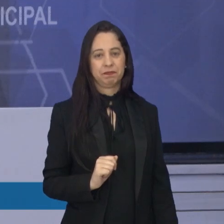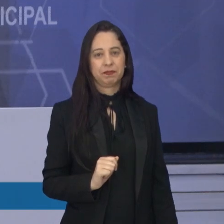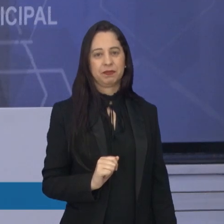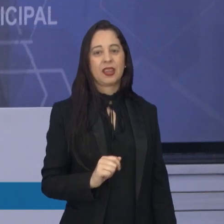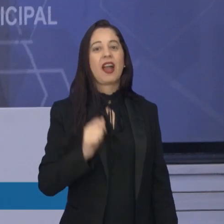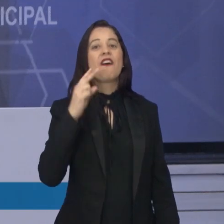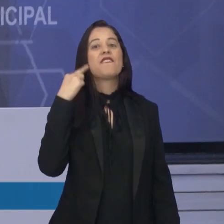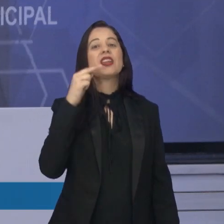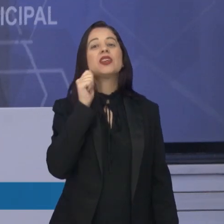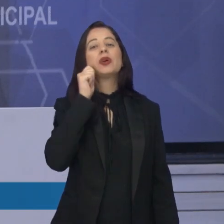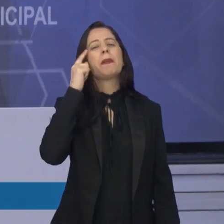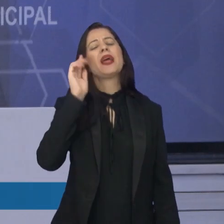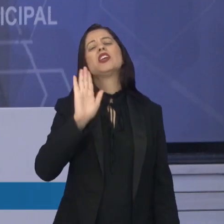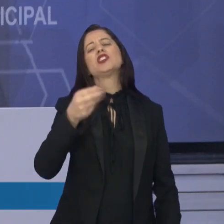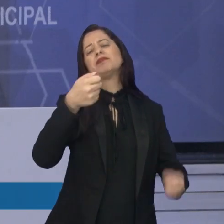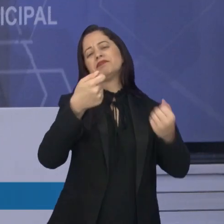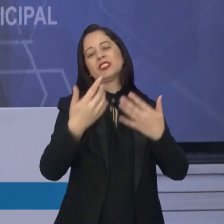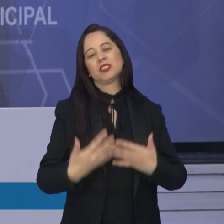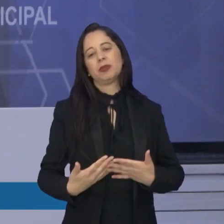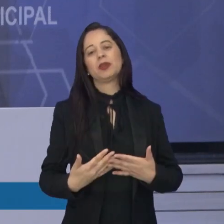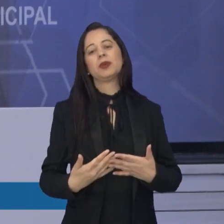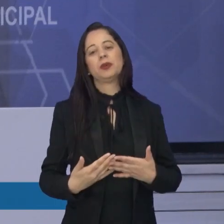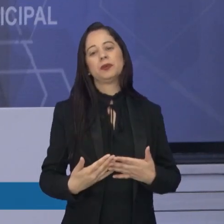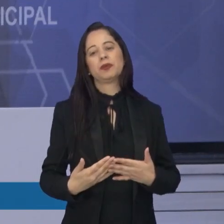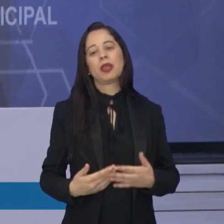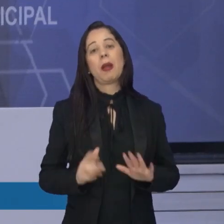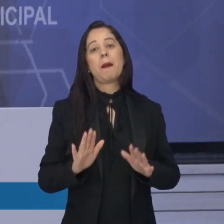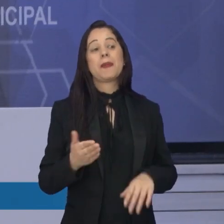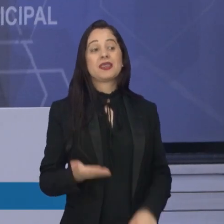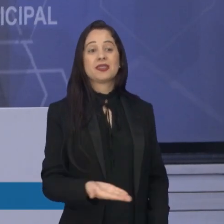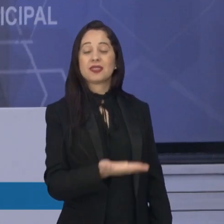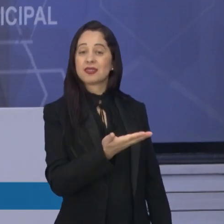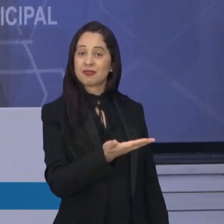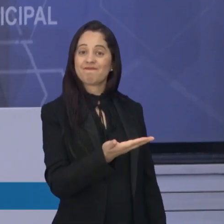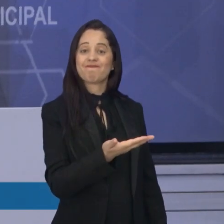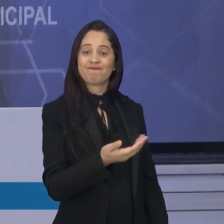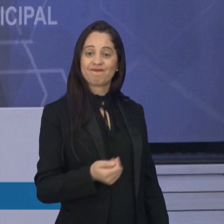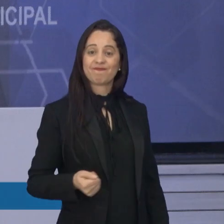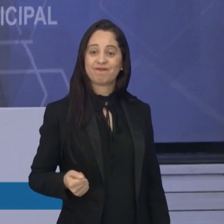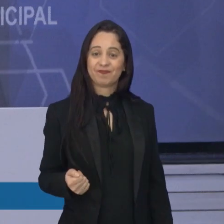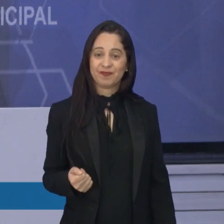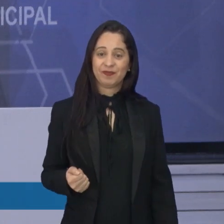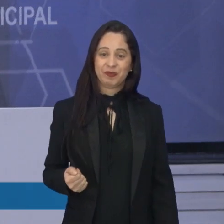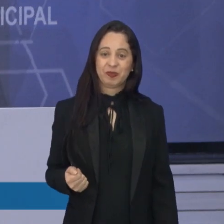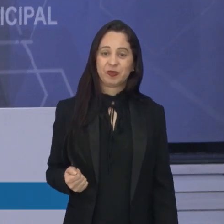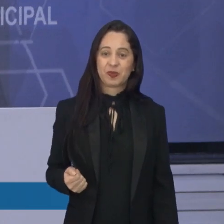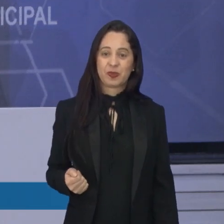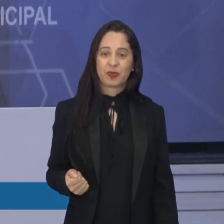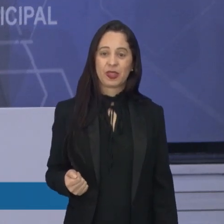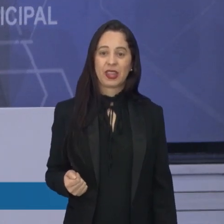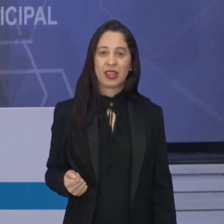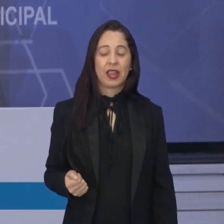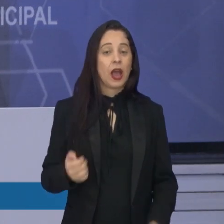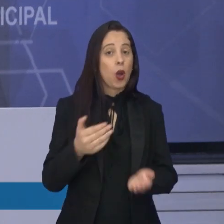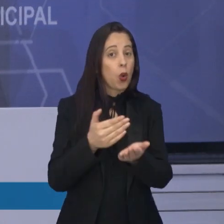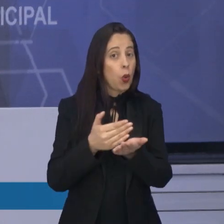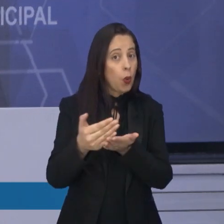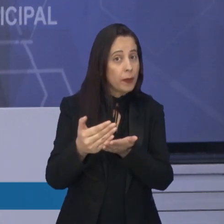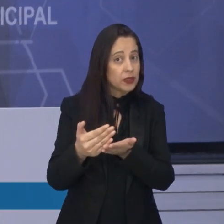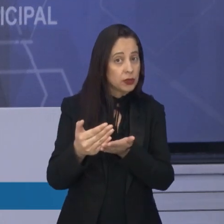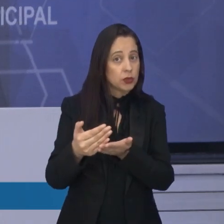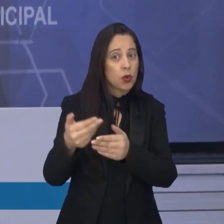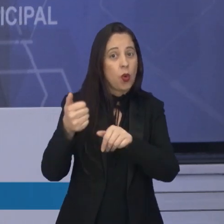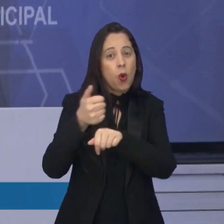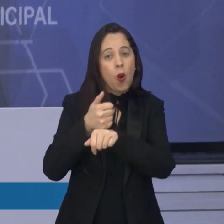Amélia, mas eu digo algo que é coincidência, né? Porque ela começou sua carreira